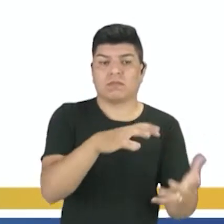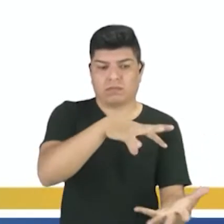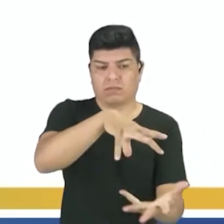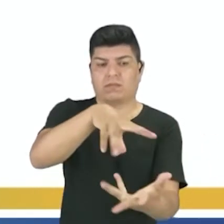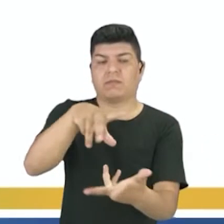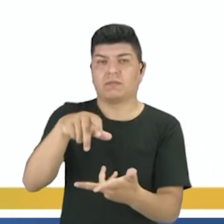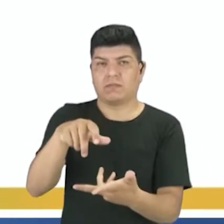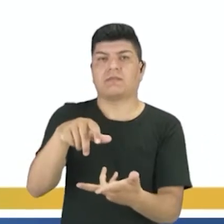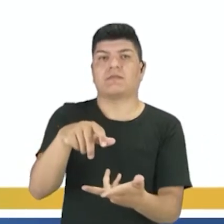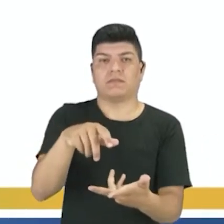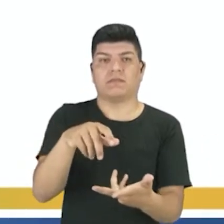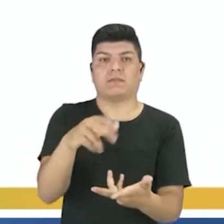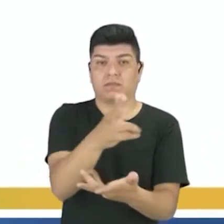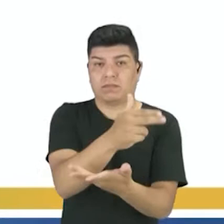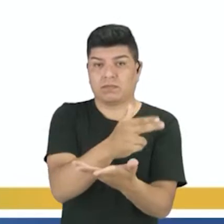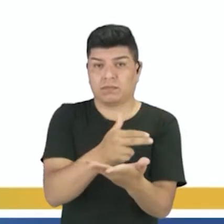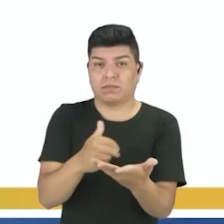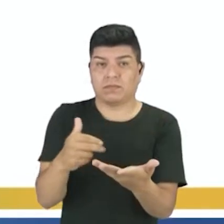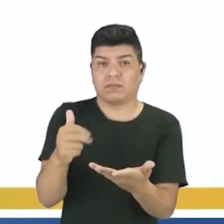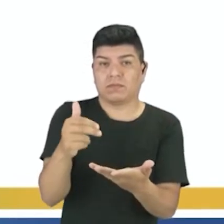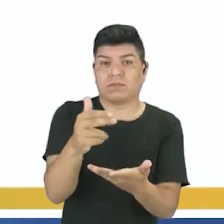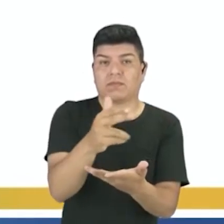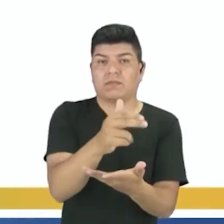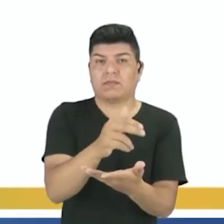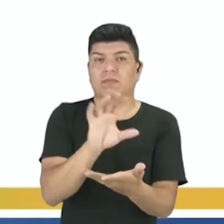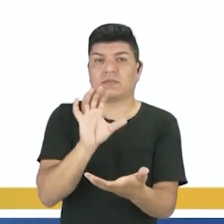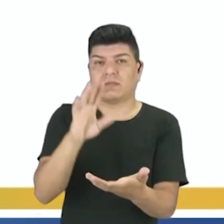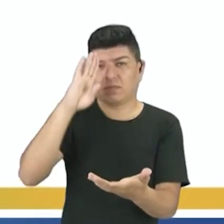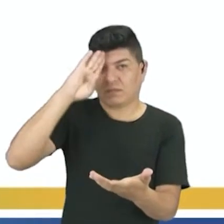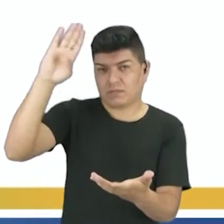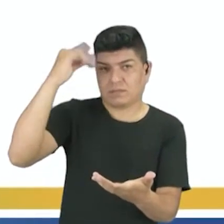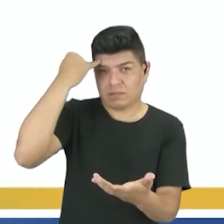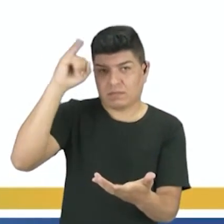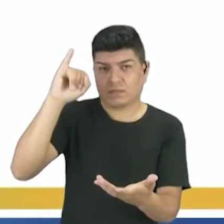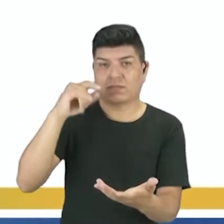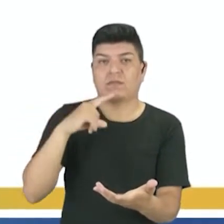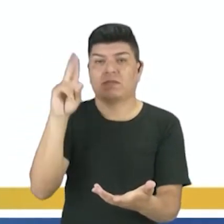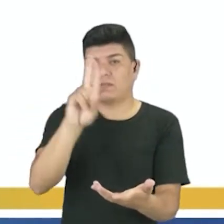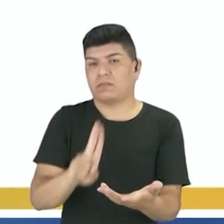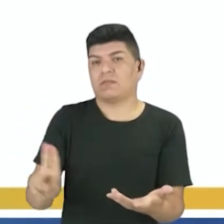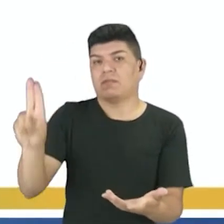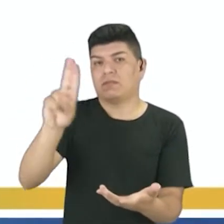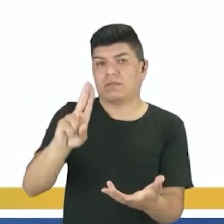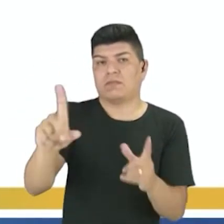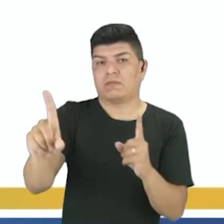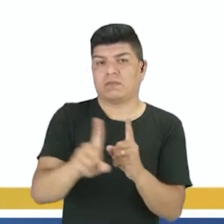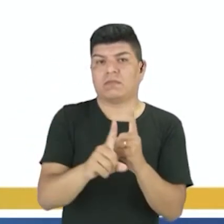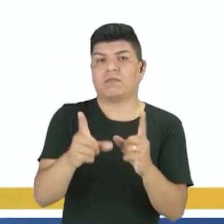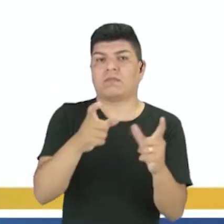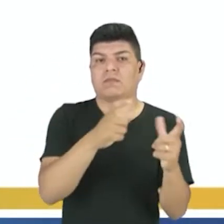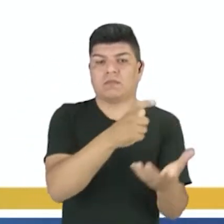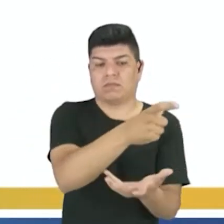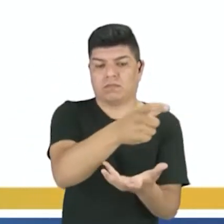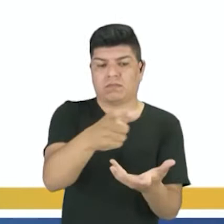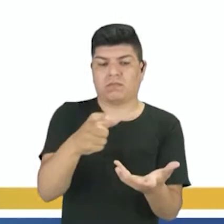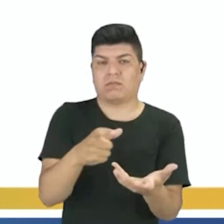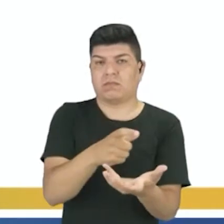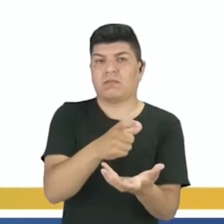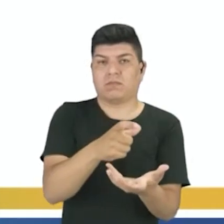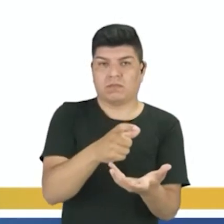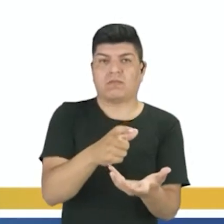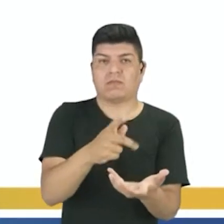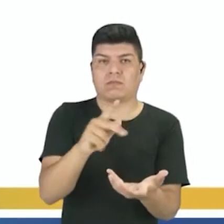terrestre, né, que aí está desenhado. Então, essa é a principal ideia que a gente usa para localizar pontos em um